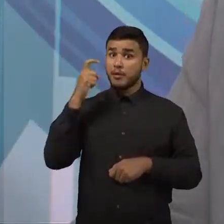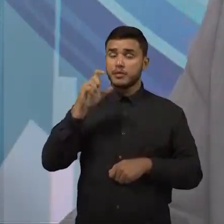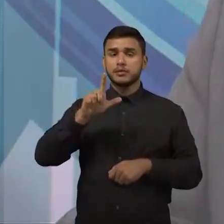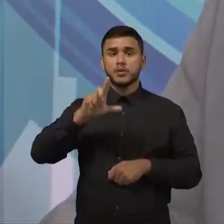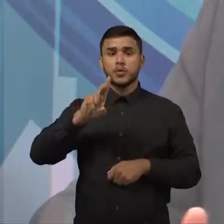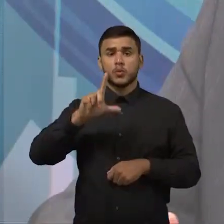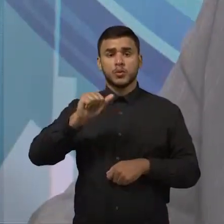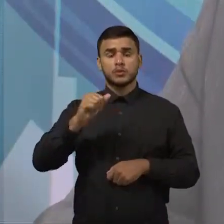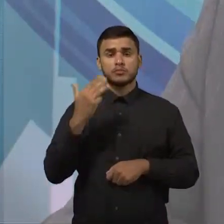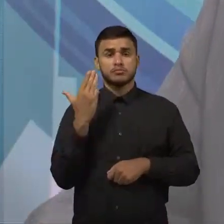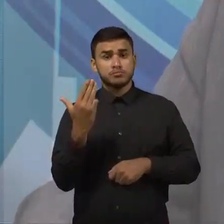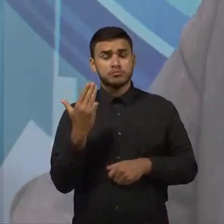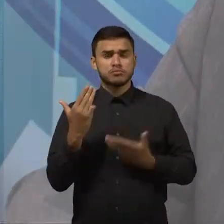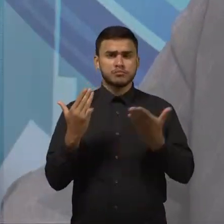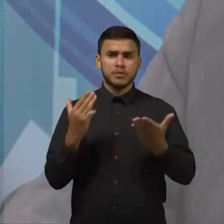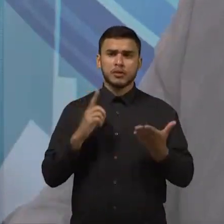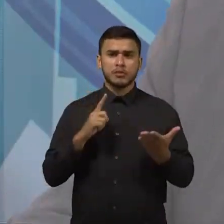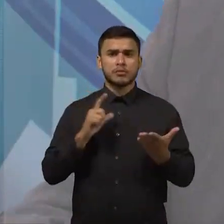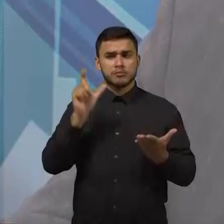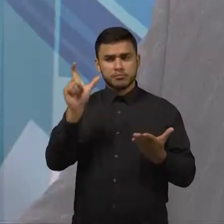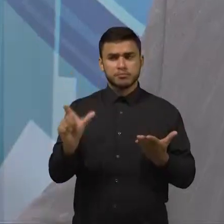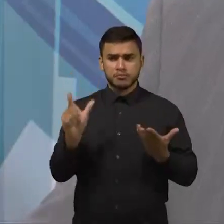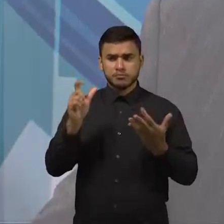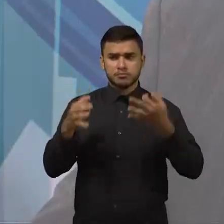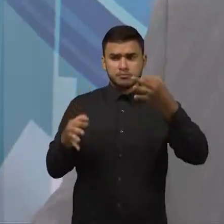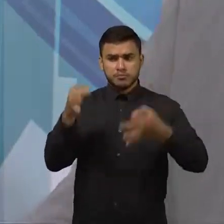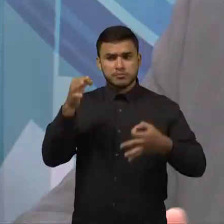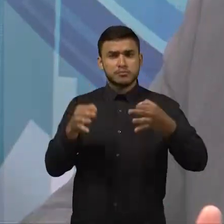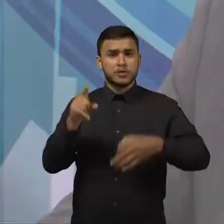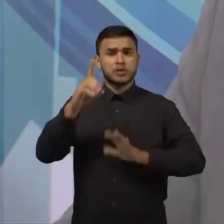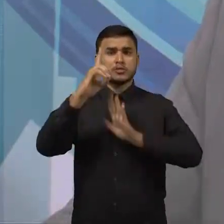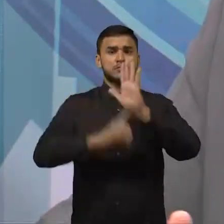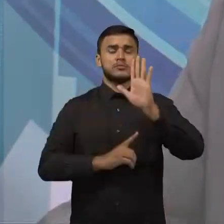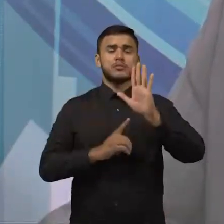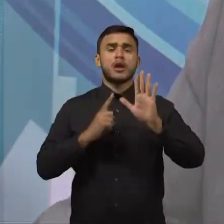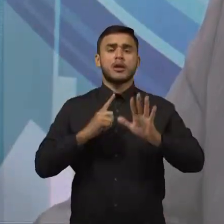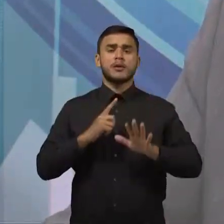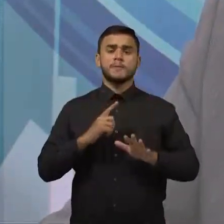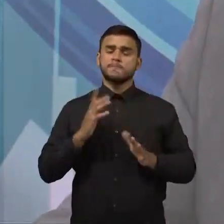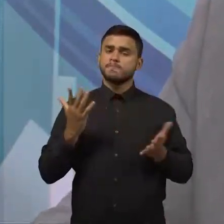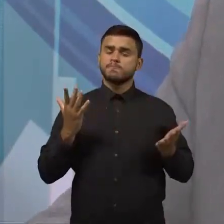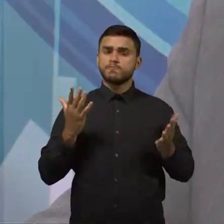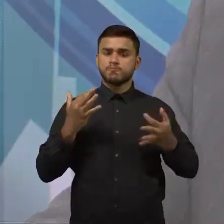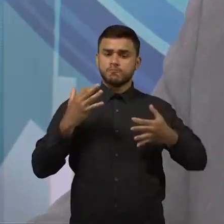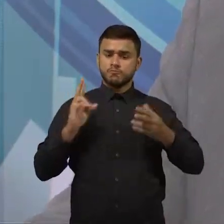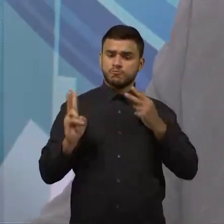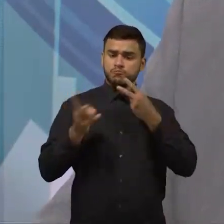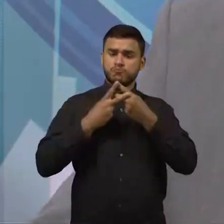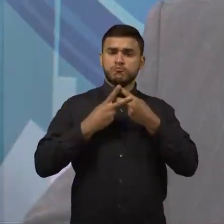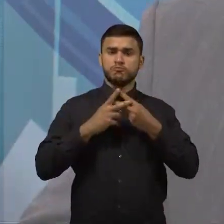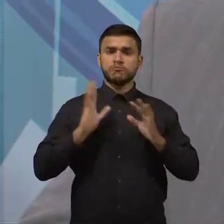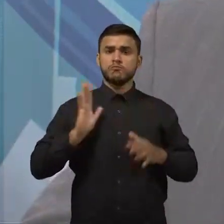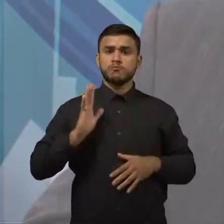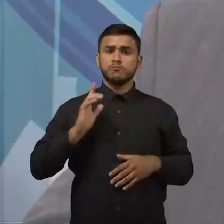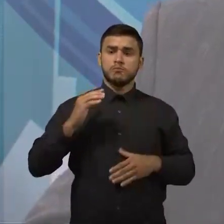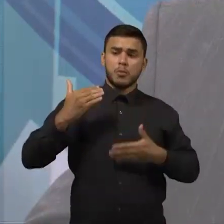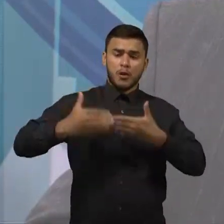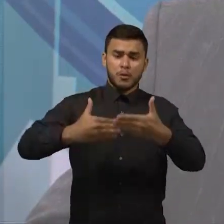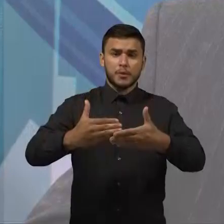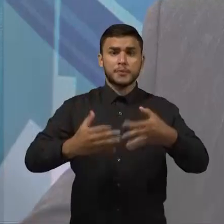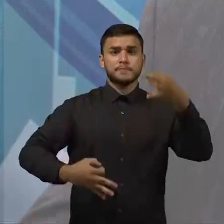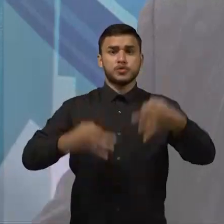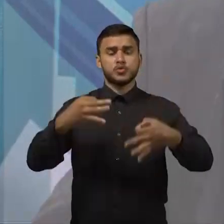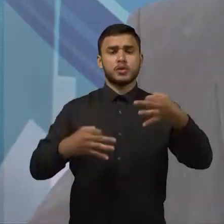Silva, e que se vê cesseada o seu direito fundamental de, eventualmente, só começar a ser considerado culpado depois do trânsito em